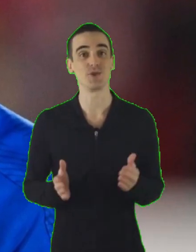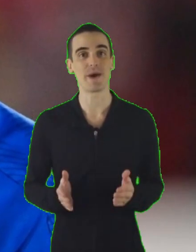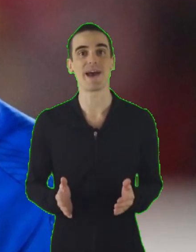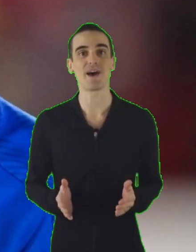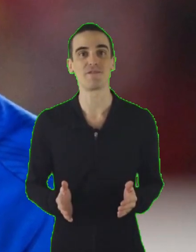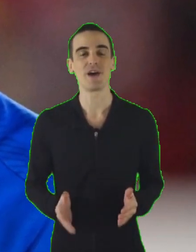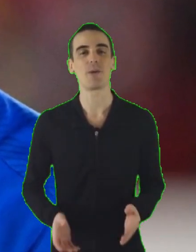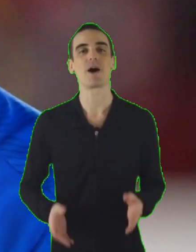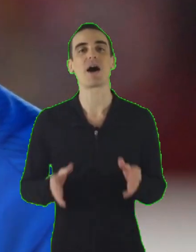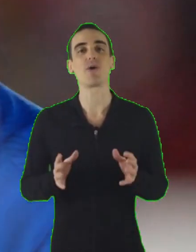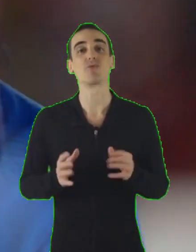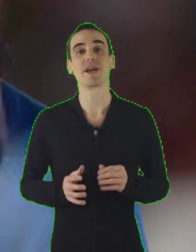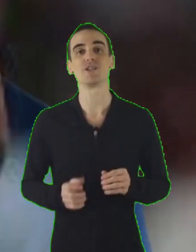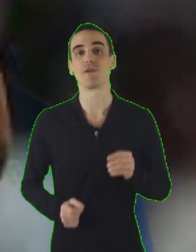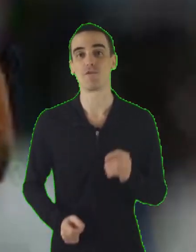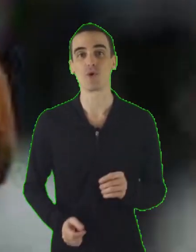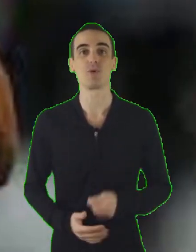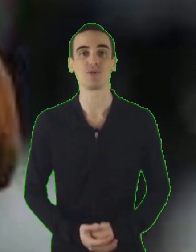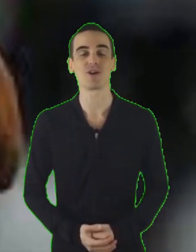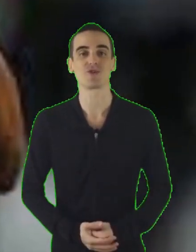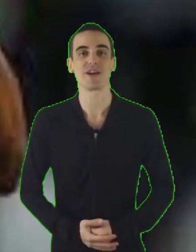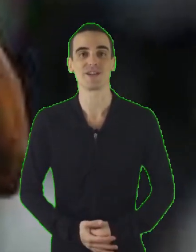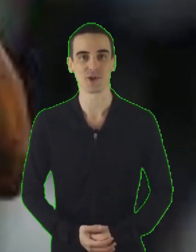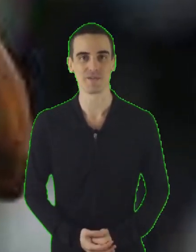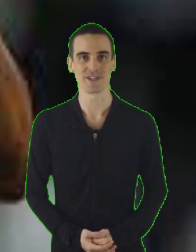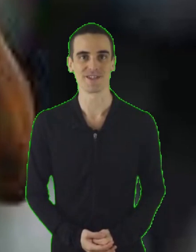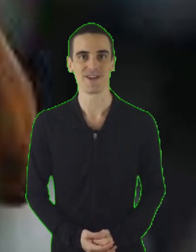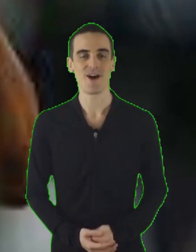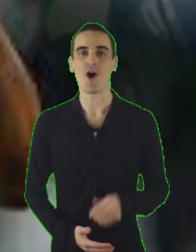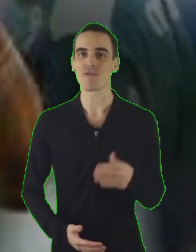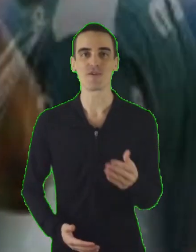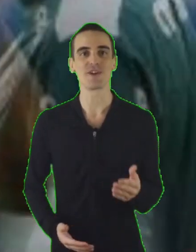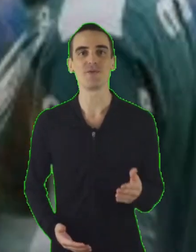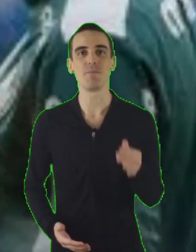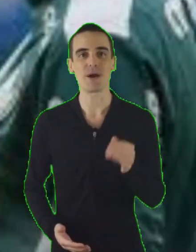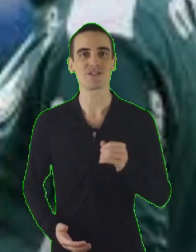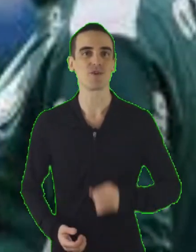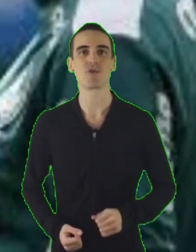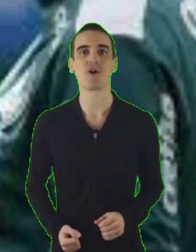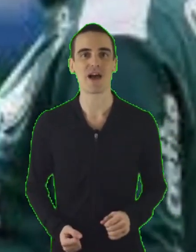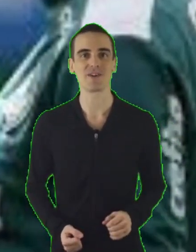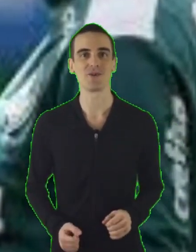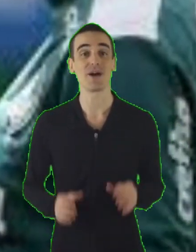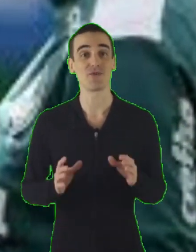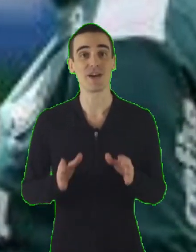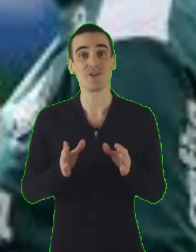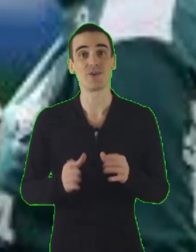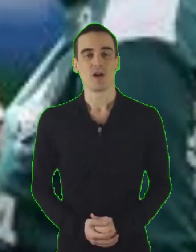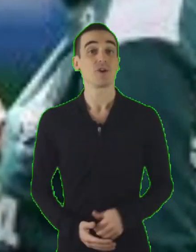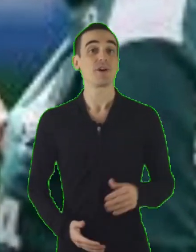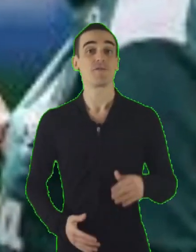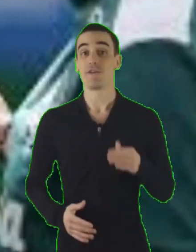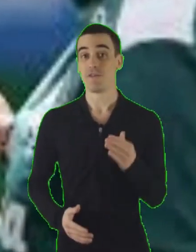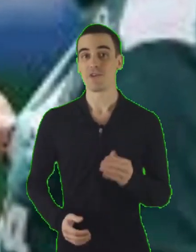passador, tem bom drible e também é um bom finalizador. O jogador tem passagens por Fluminense e Palmeiras, onde conquistou títulos e foi um dos